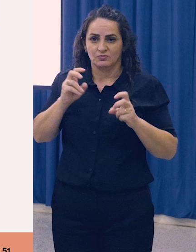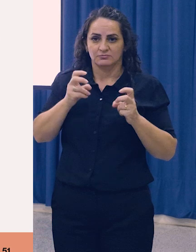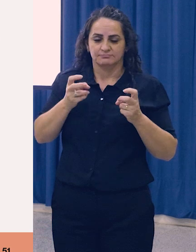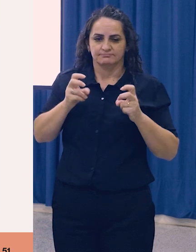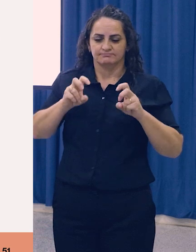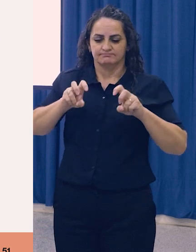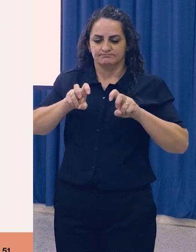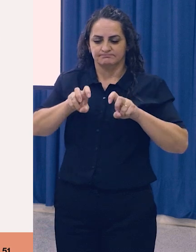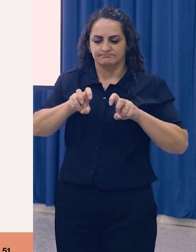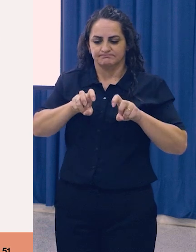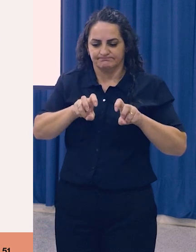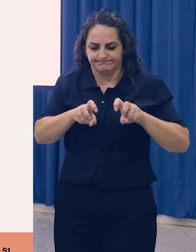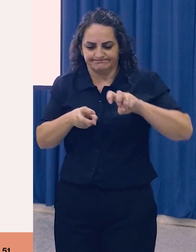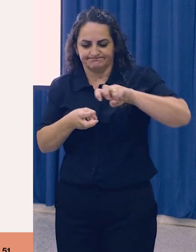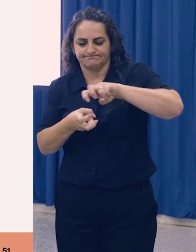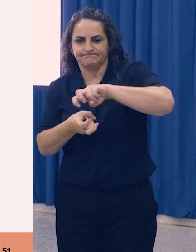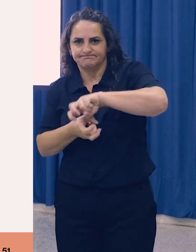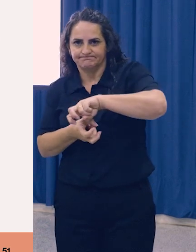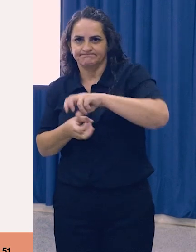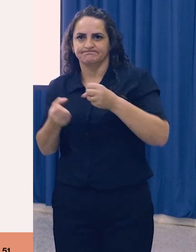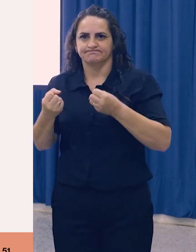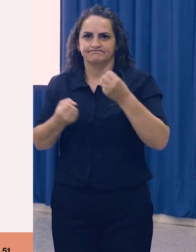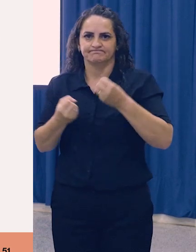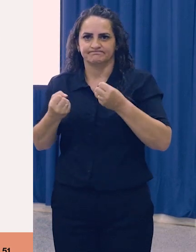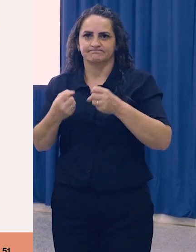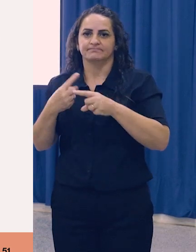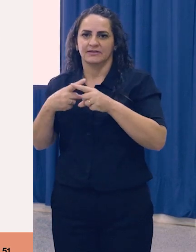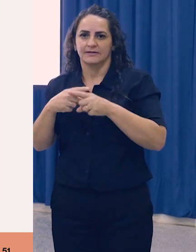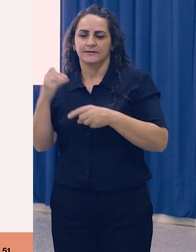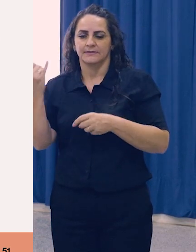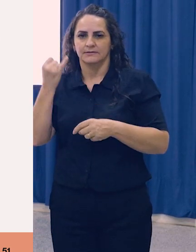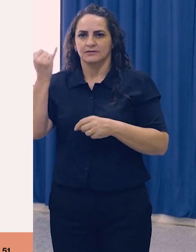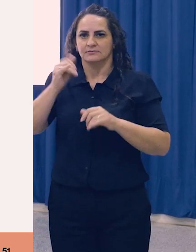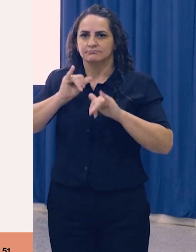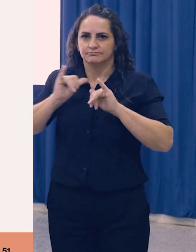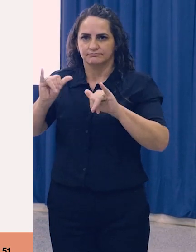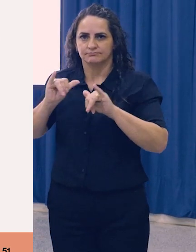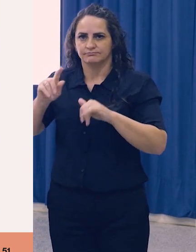ser uma parte muito interessante de divulgar depois.